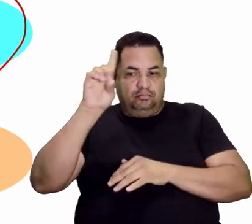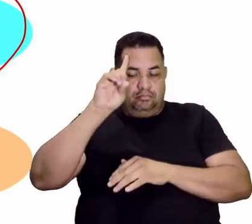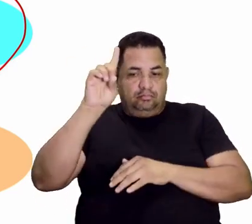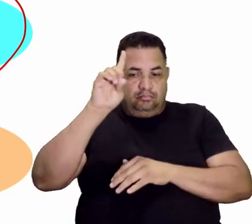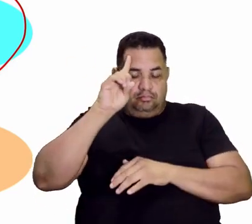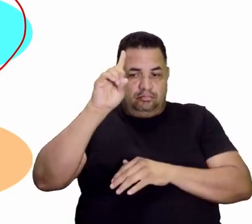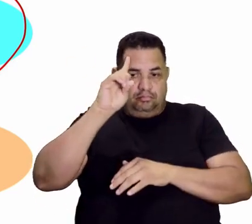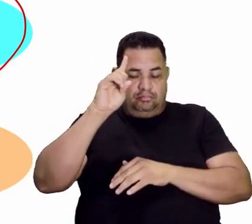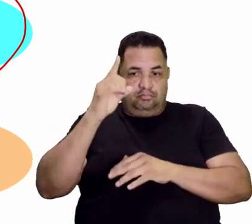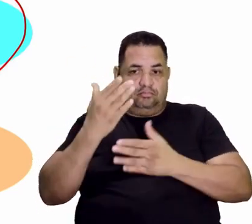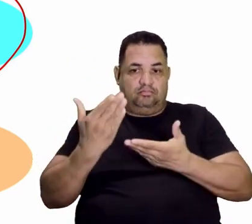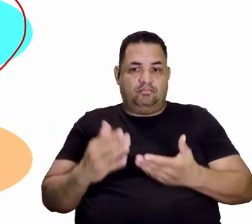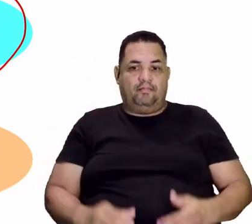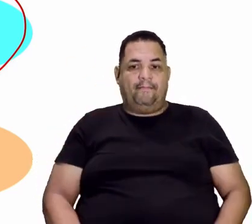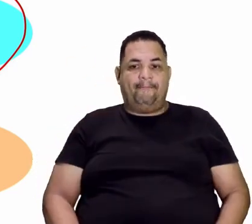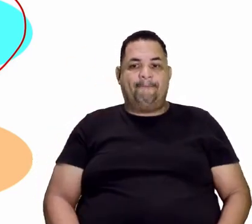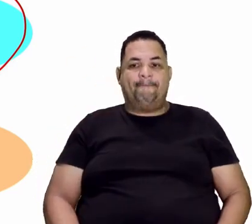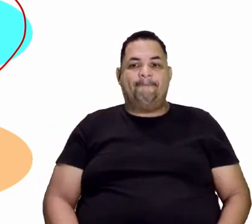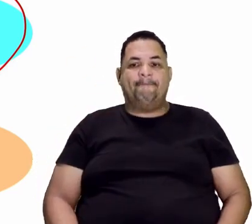tá?